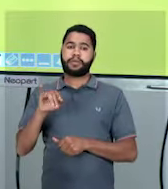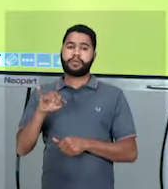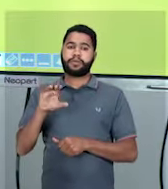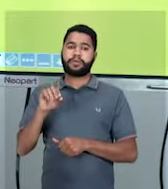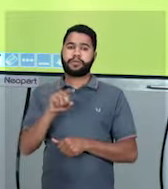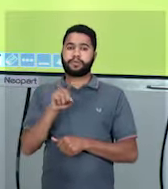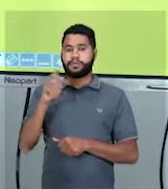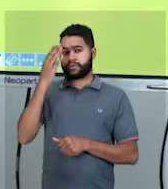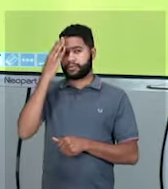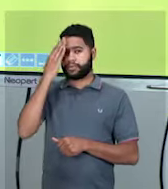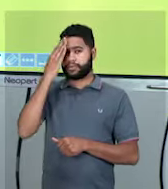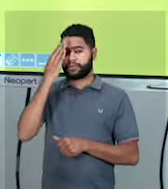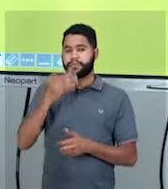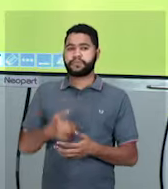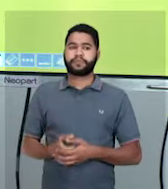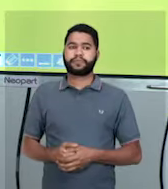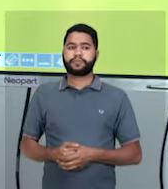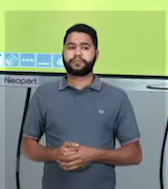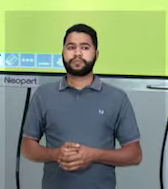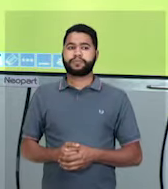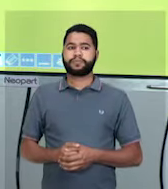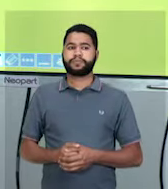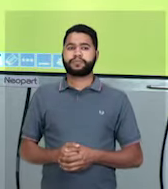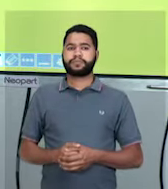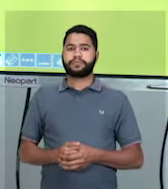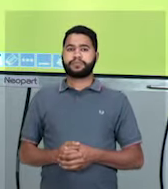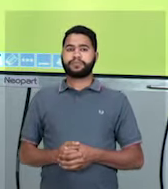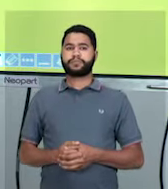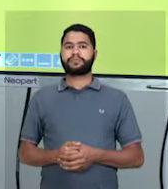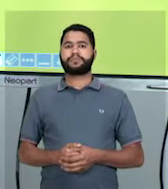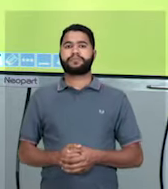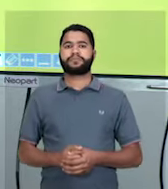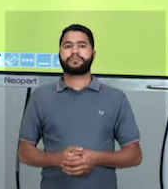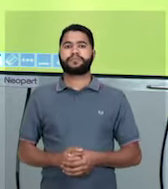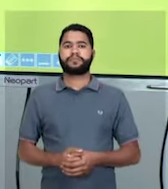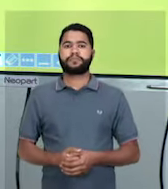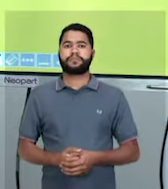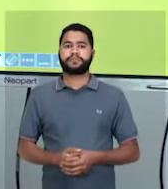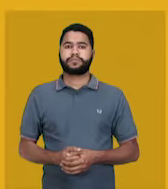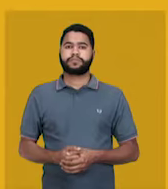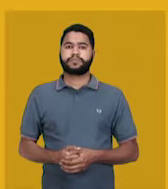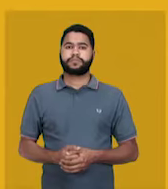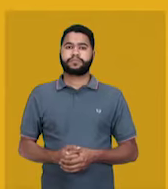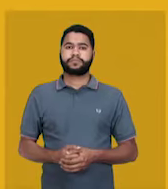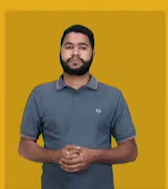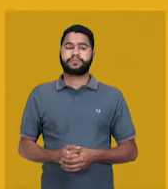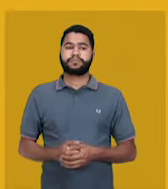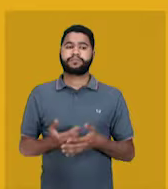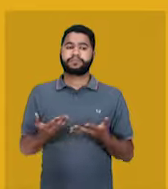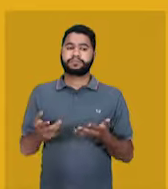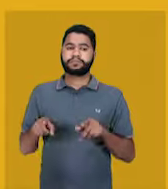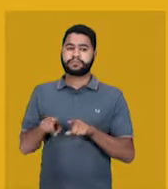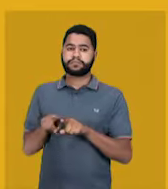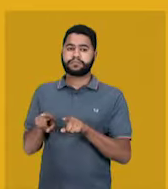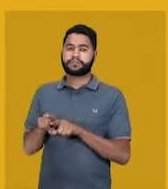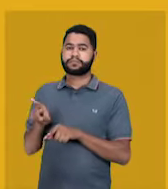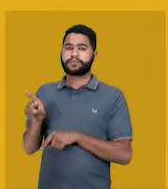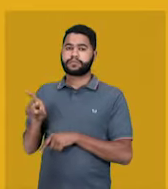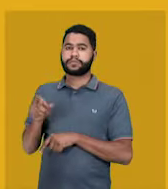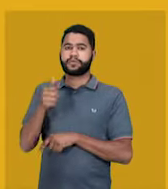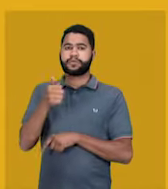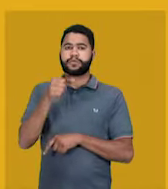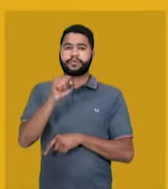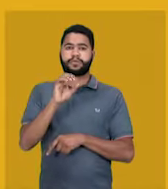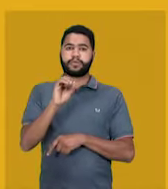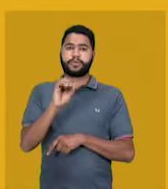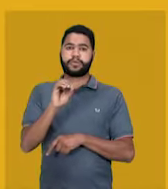saber disso. Então, 840 está para x, assim como 180 está